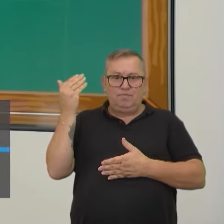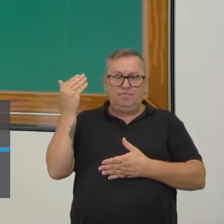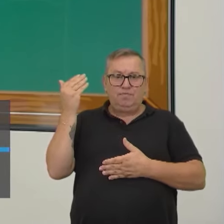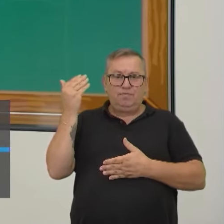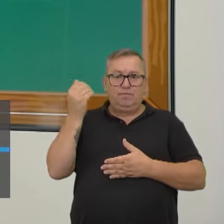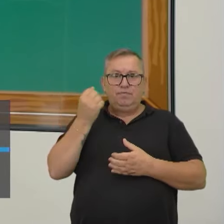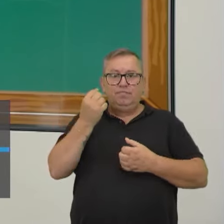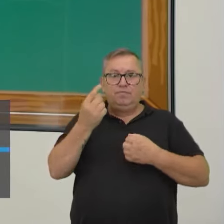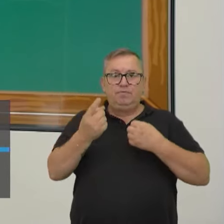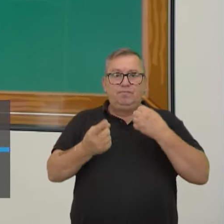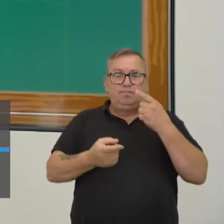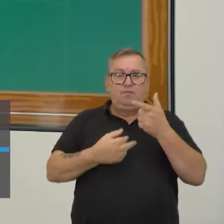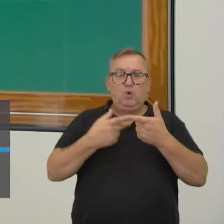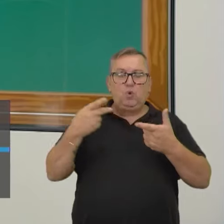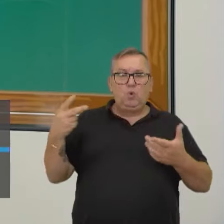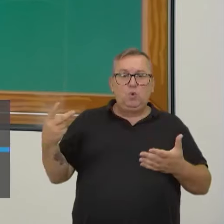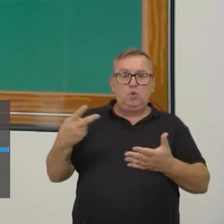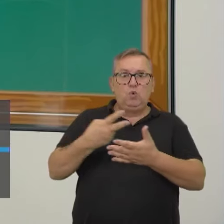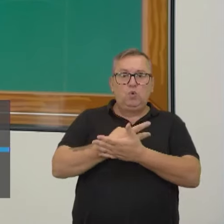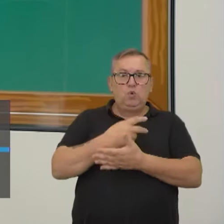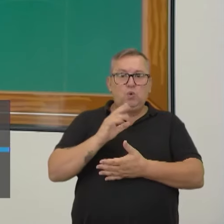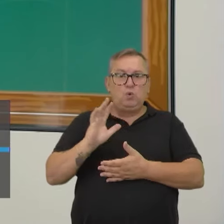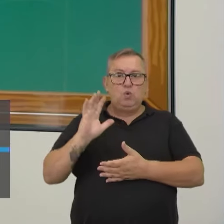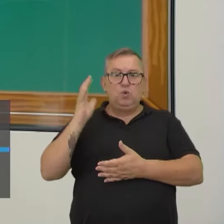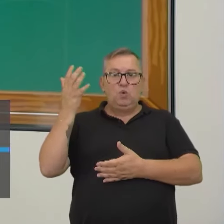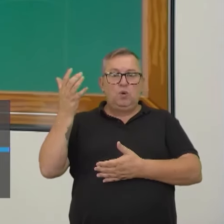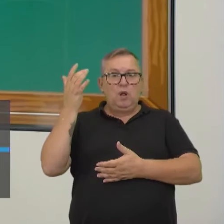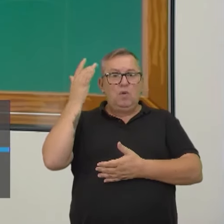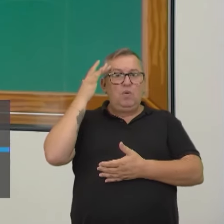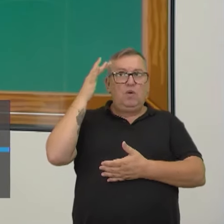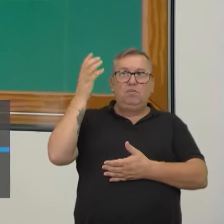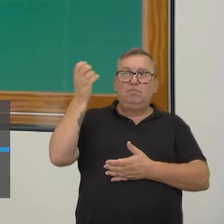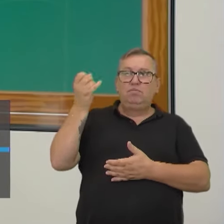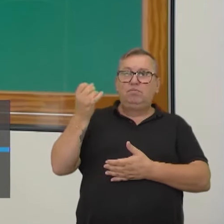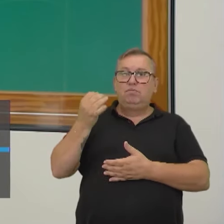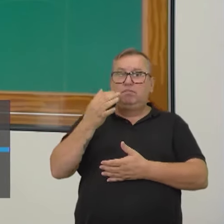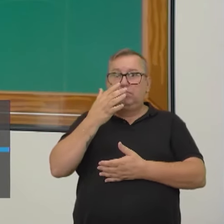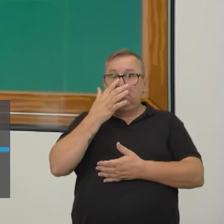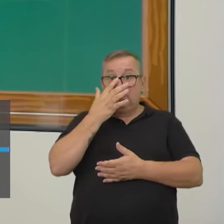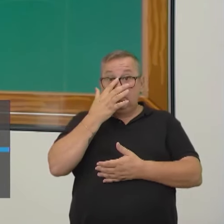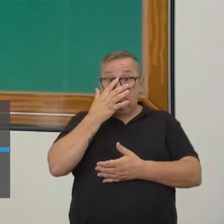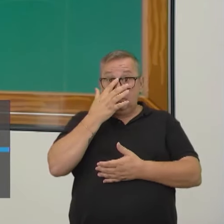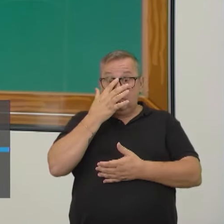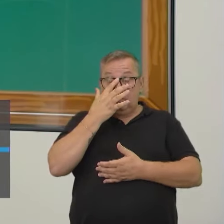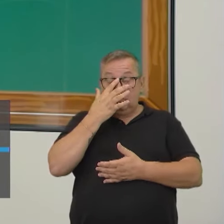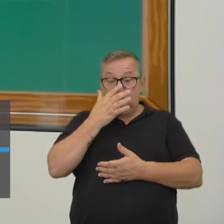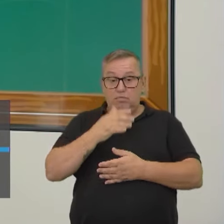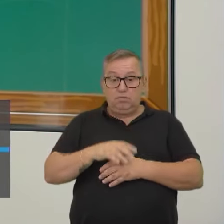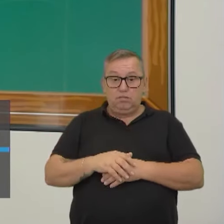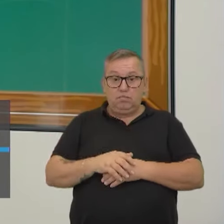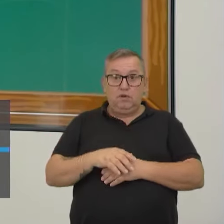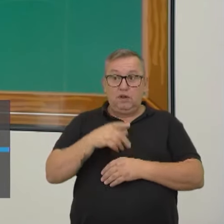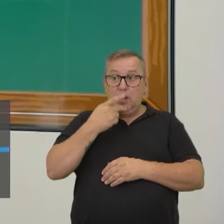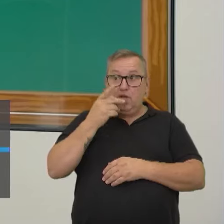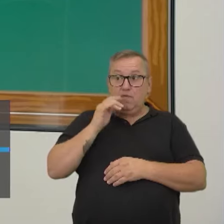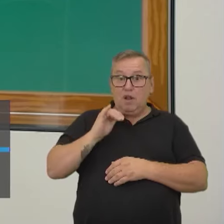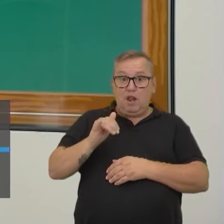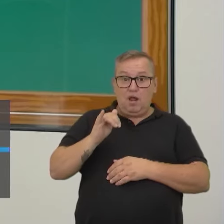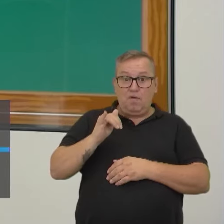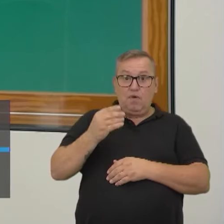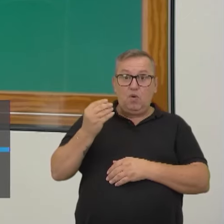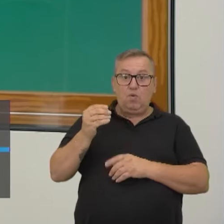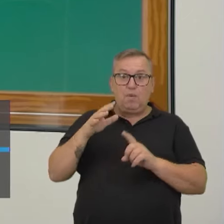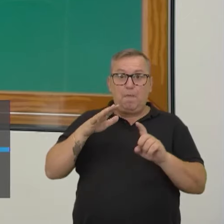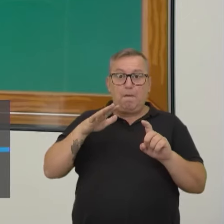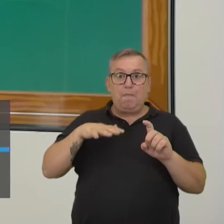alguns fenômenos da natureza que o homem ainda não sabia explicar cientificamente, ele narrava através